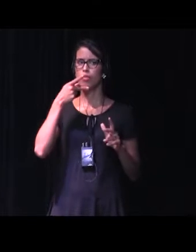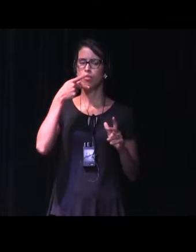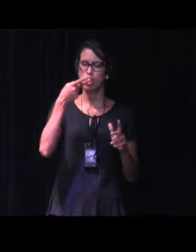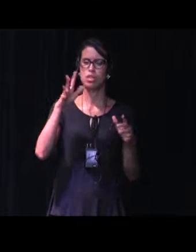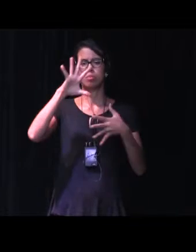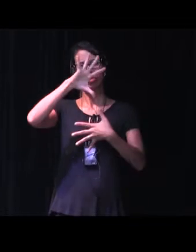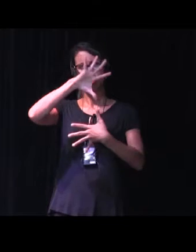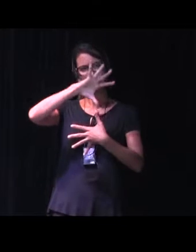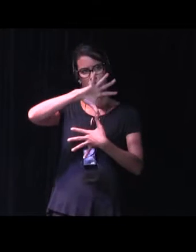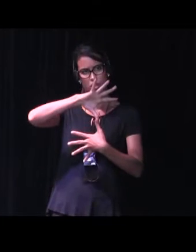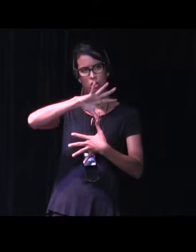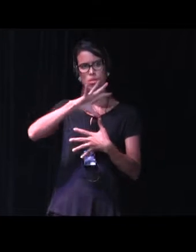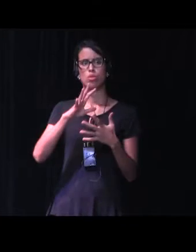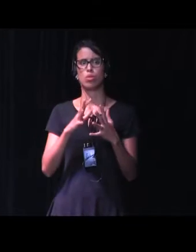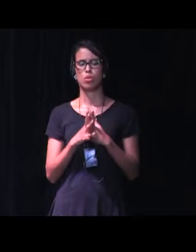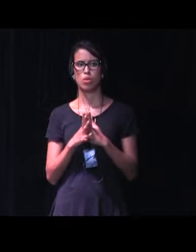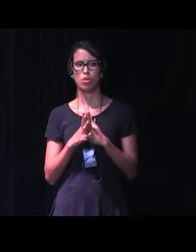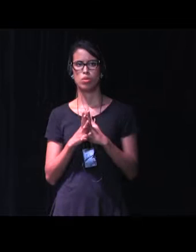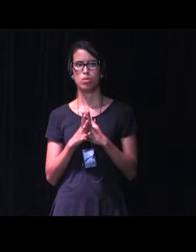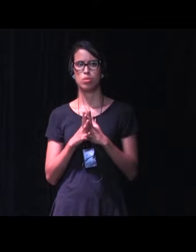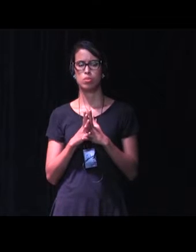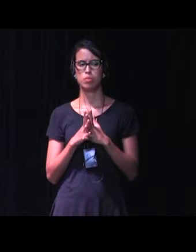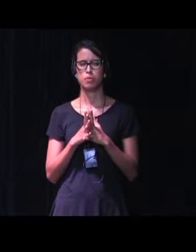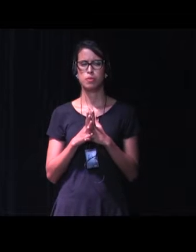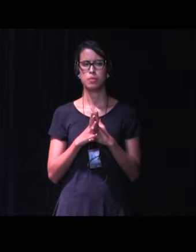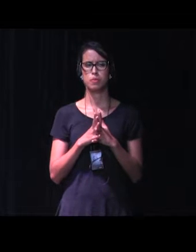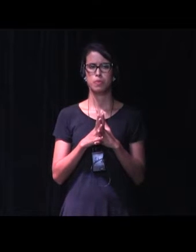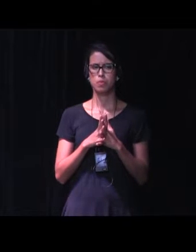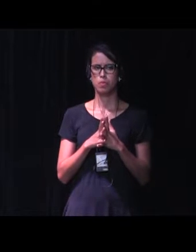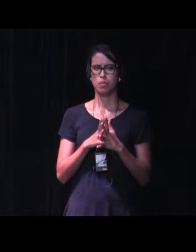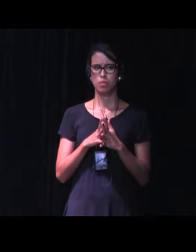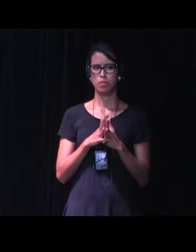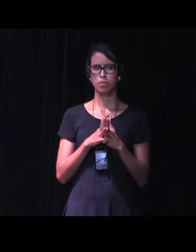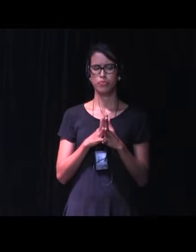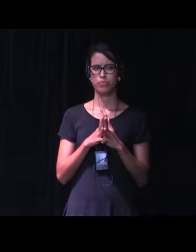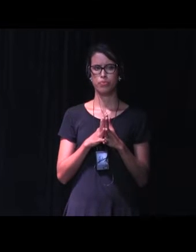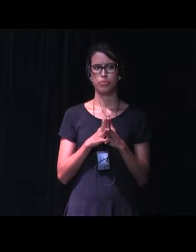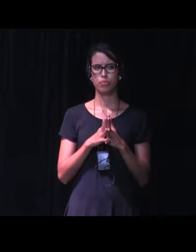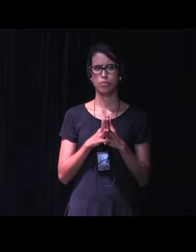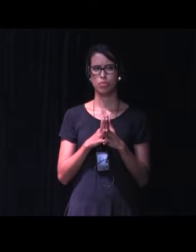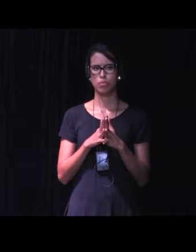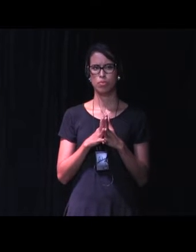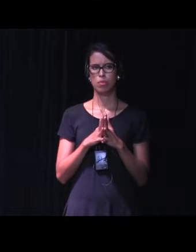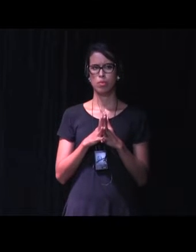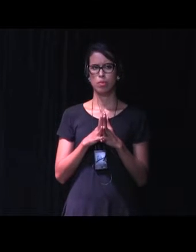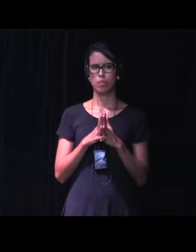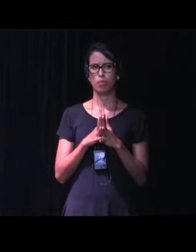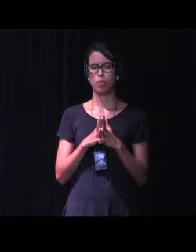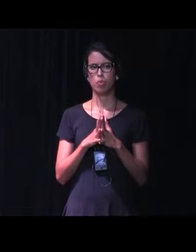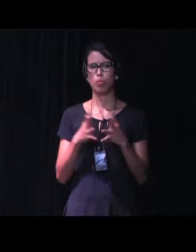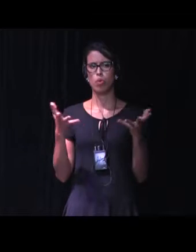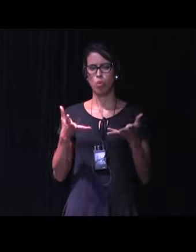Já falamos de território, obviamente não podemos eludi-lo, mas o que está se perdendo muito